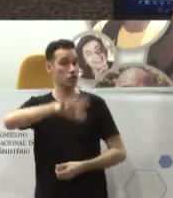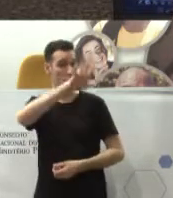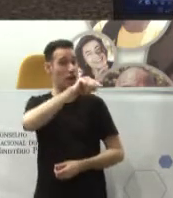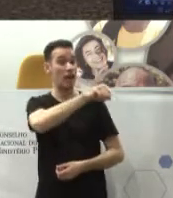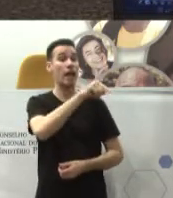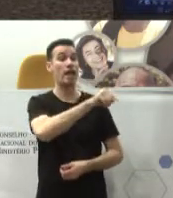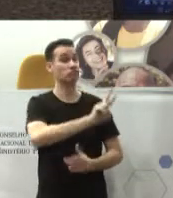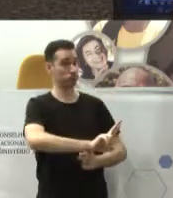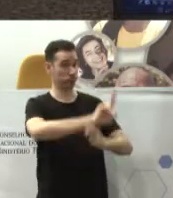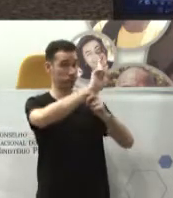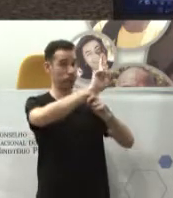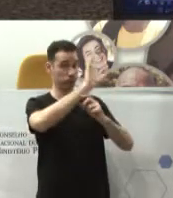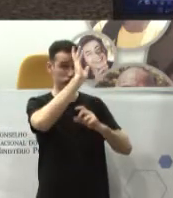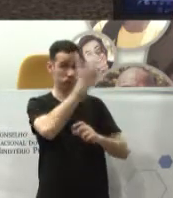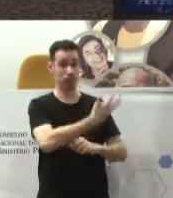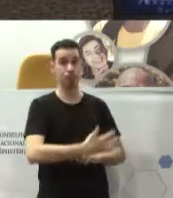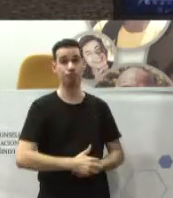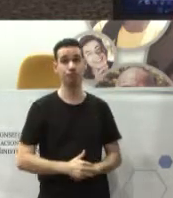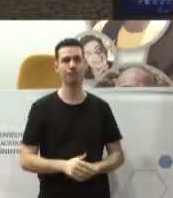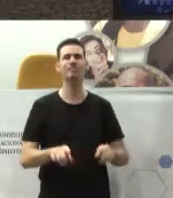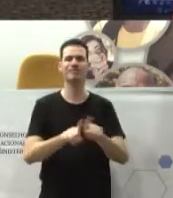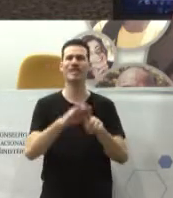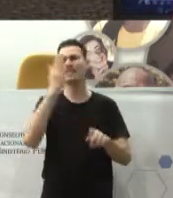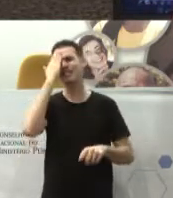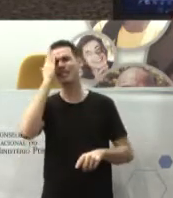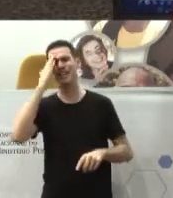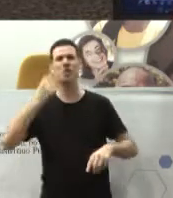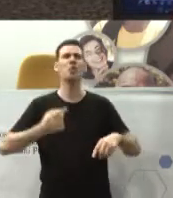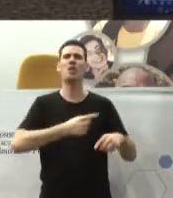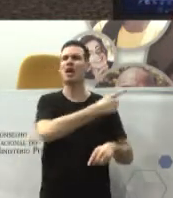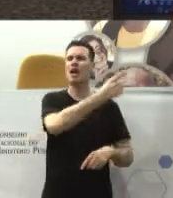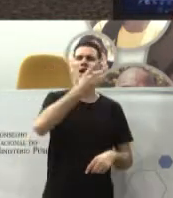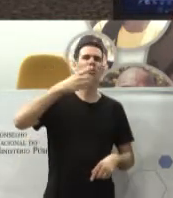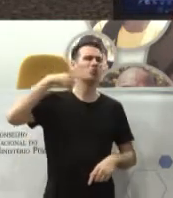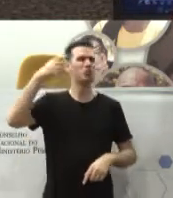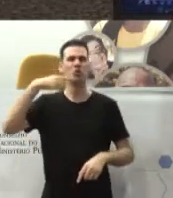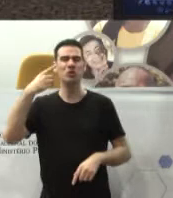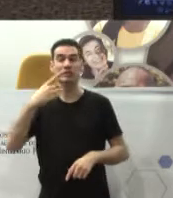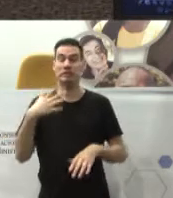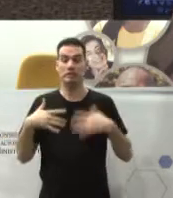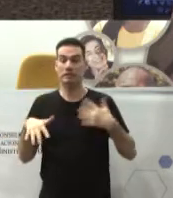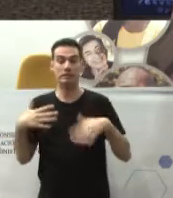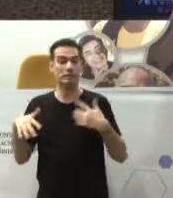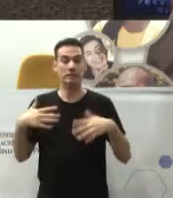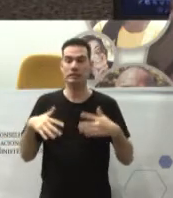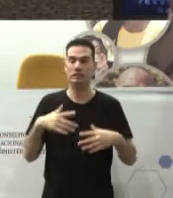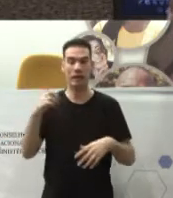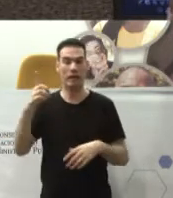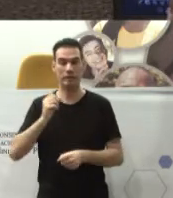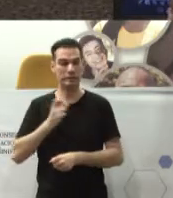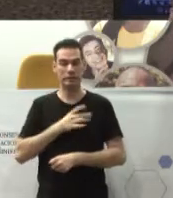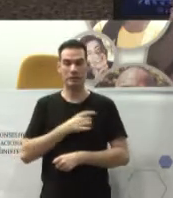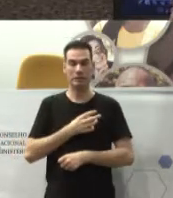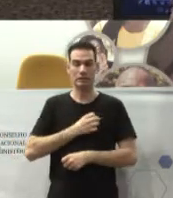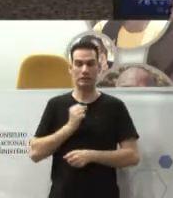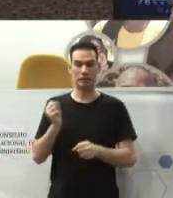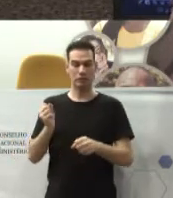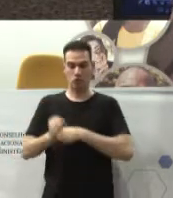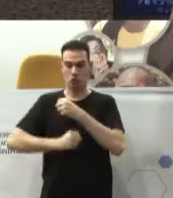isso. Mas nós sabemos que os políticos têm medo da reeleição de cada 4 anos e jogam para o Poder Judiciário